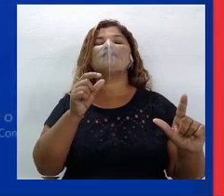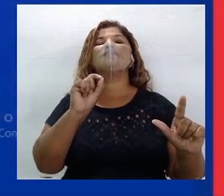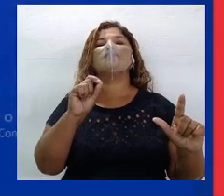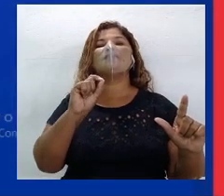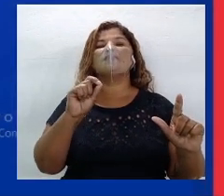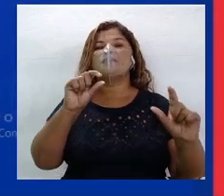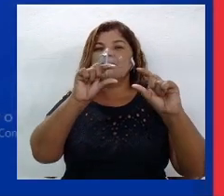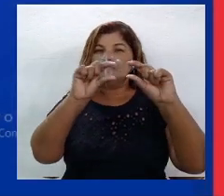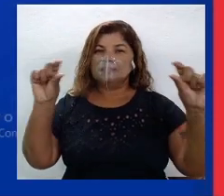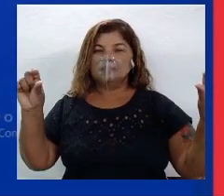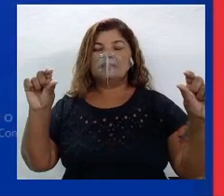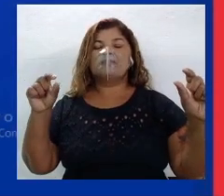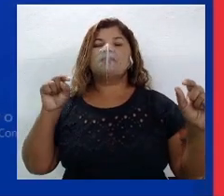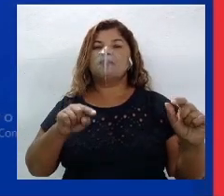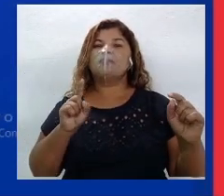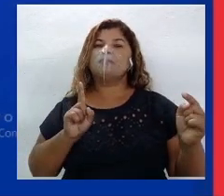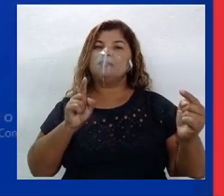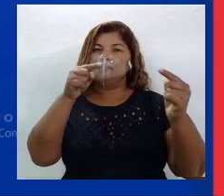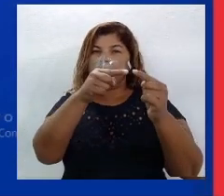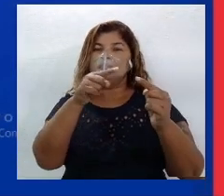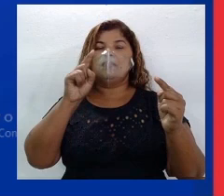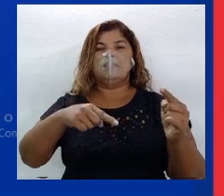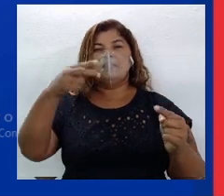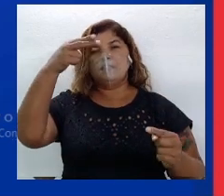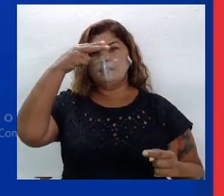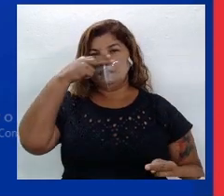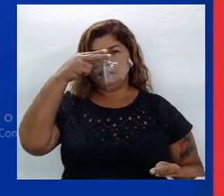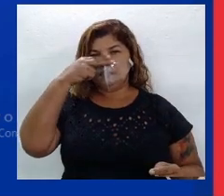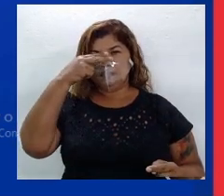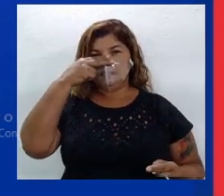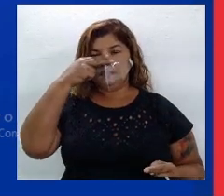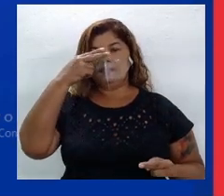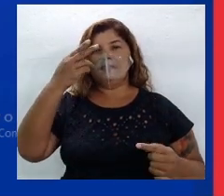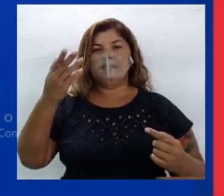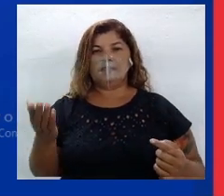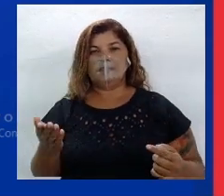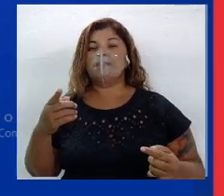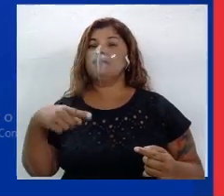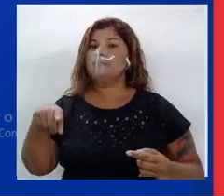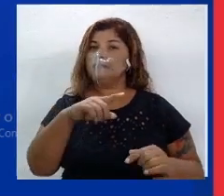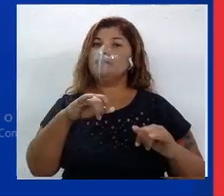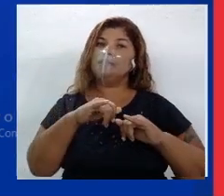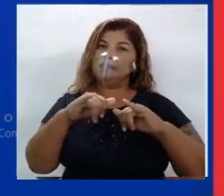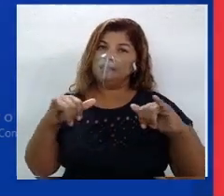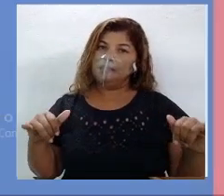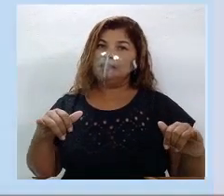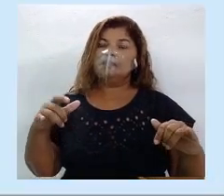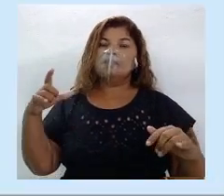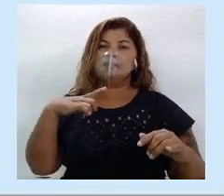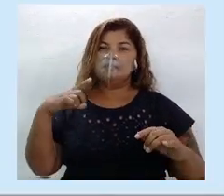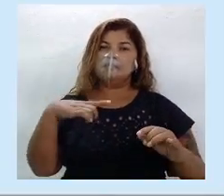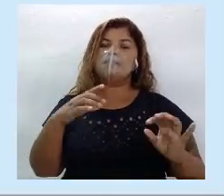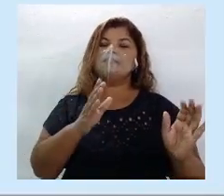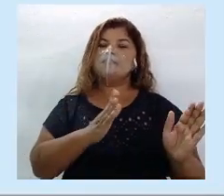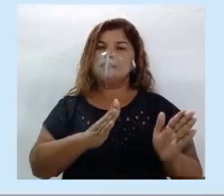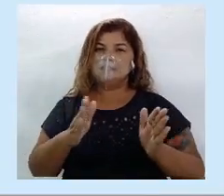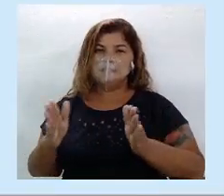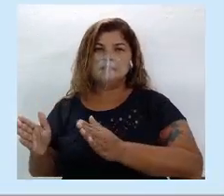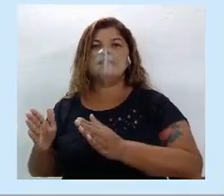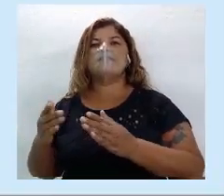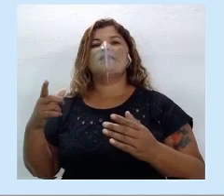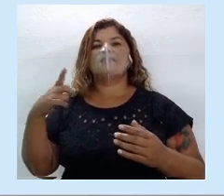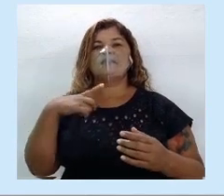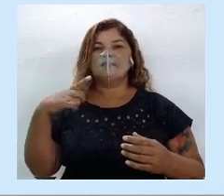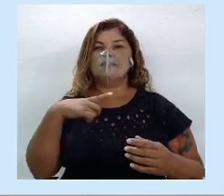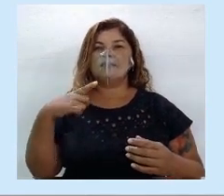a seguinte questão. O nosso enfoque de hoje será o protestantismo. Lembrando sempre que a nossa série,